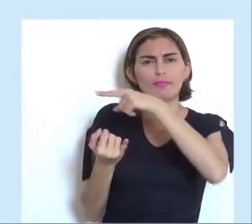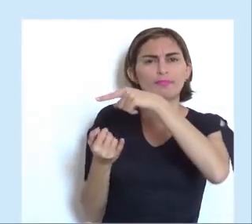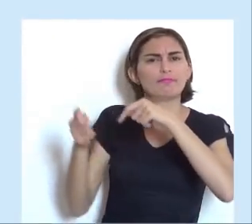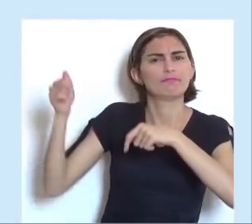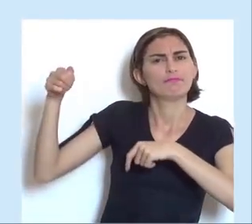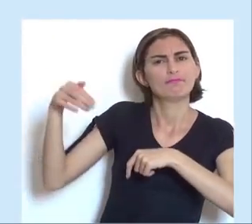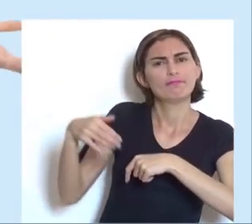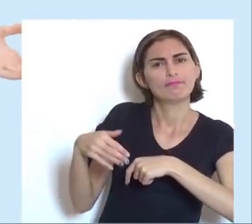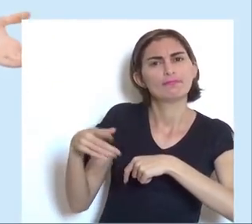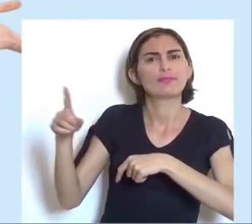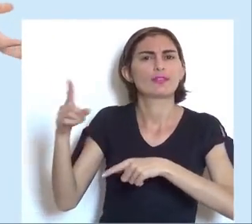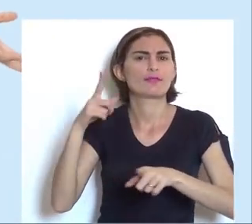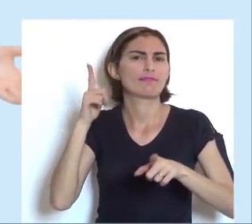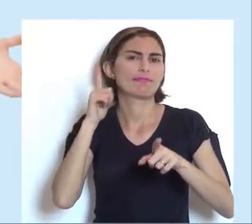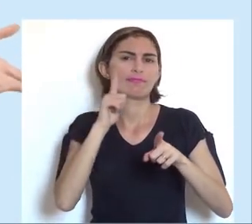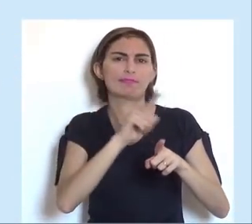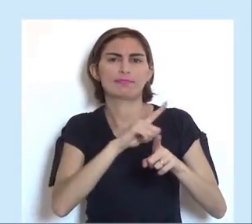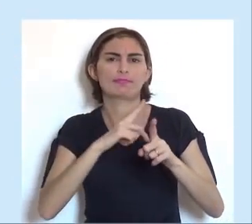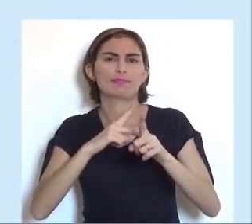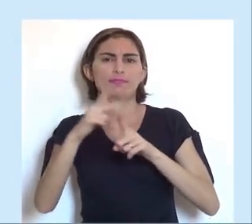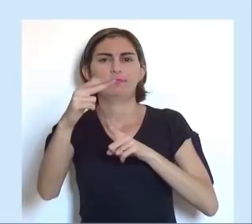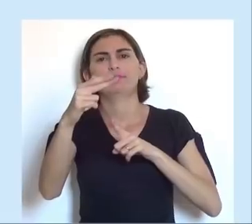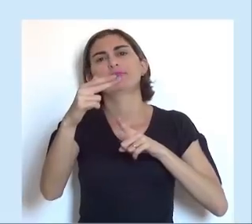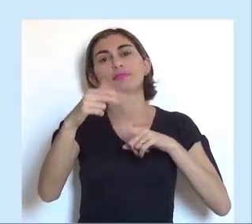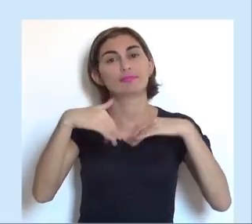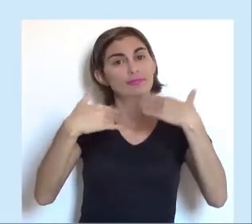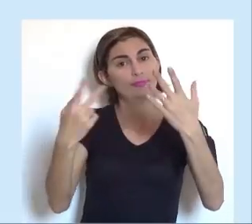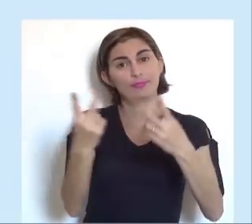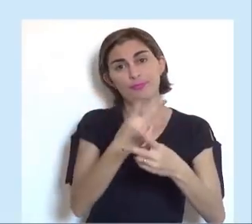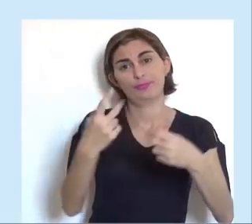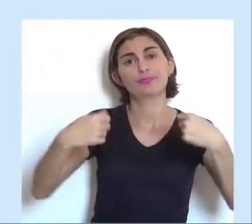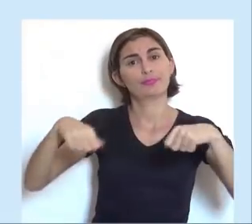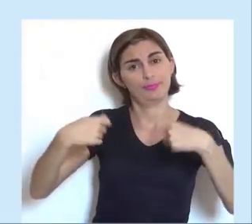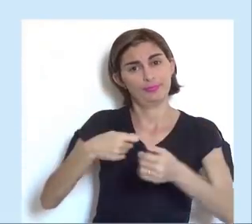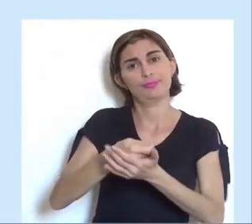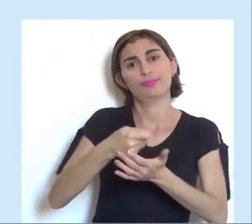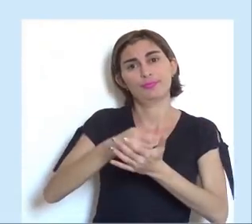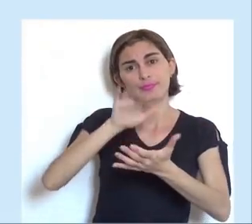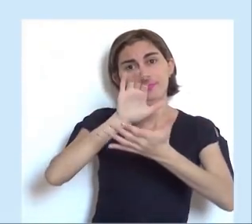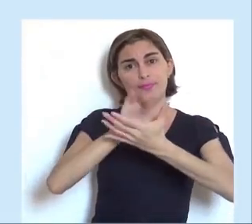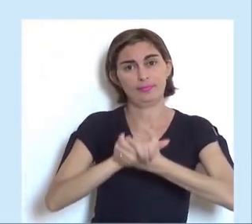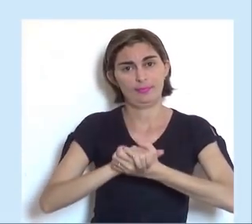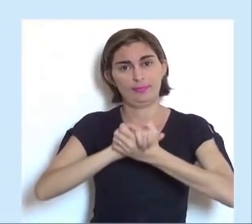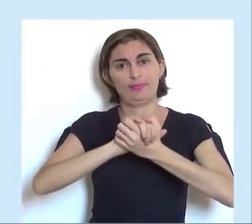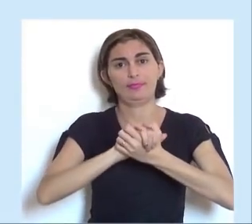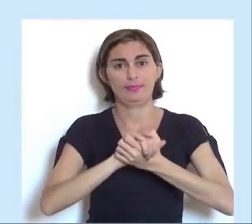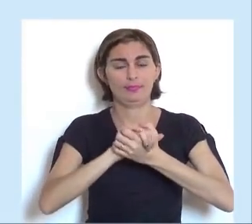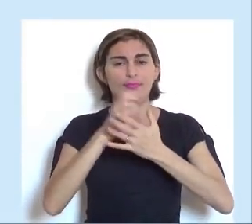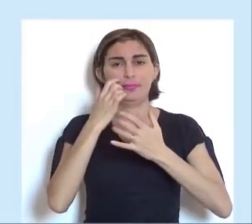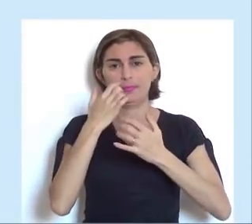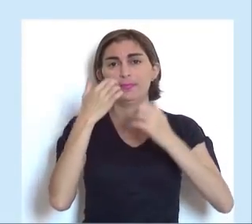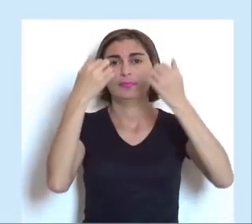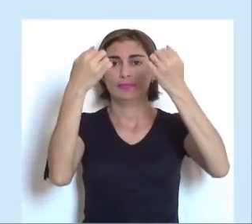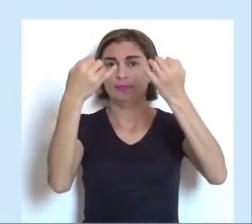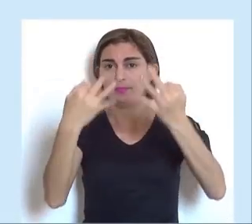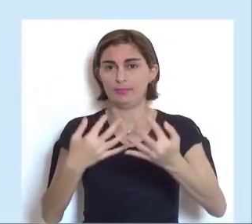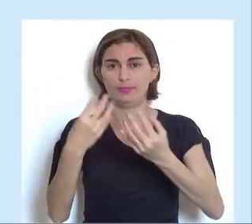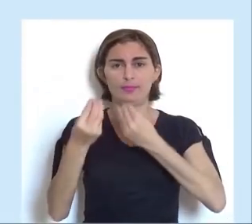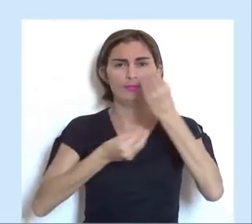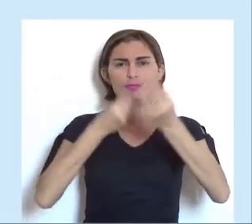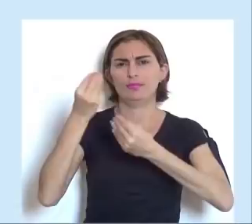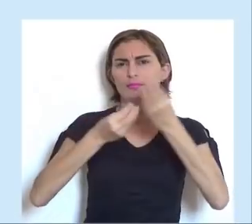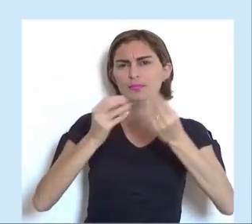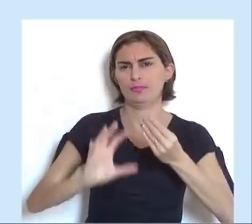nada por ele e ele acabou vencendo e o desfecho é que os dois tiveram que casar. Agora eu vou explicar para vocês exatamente como é